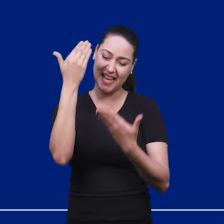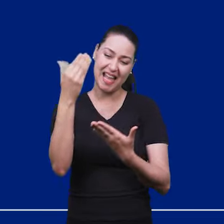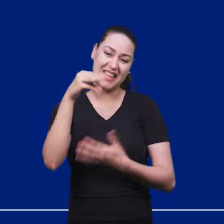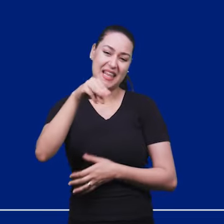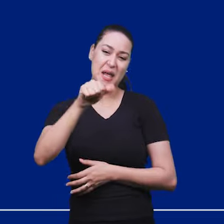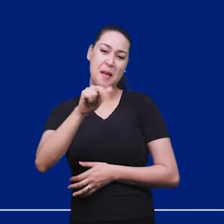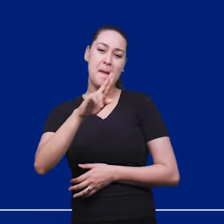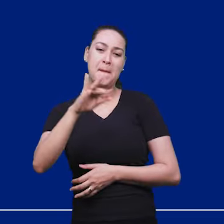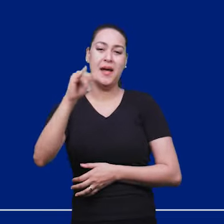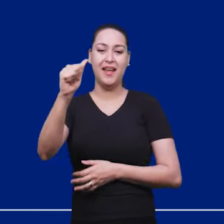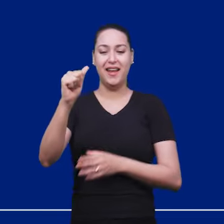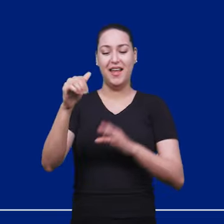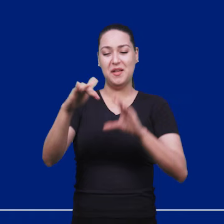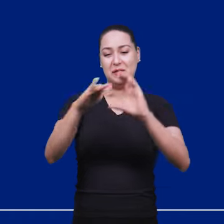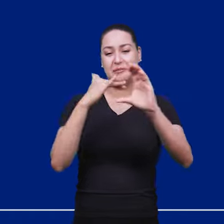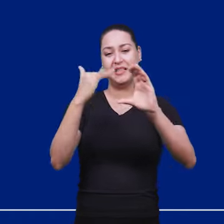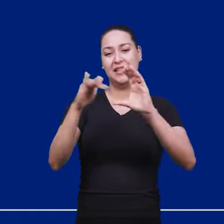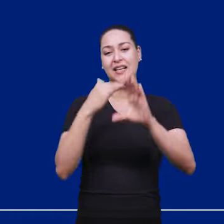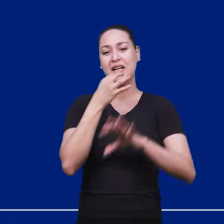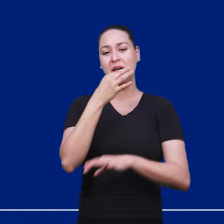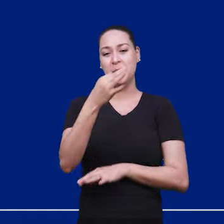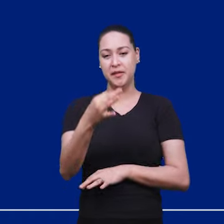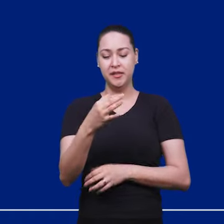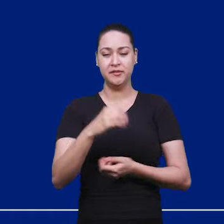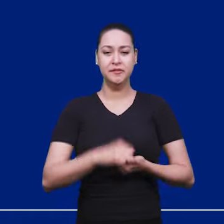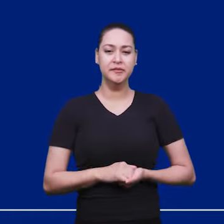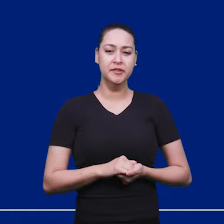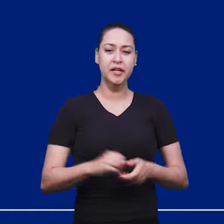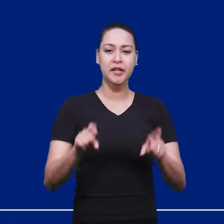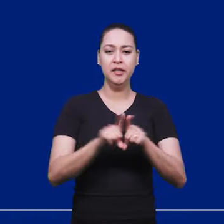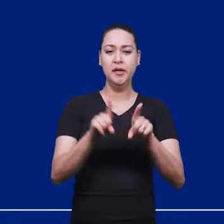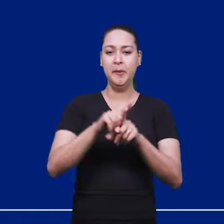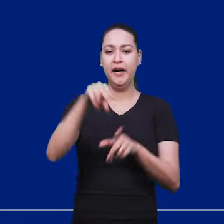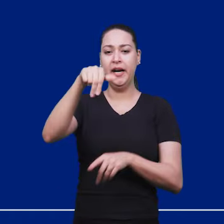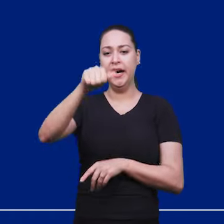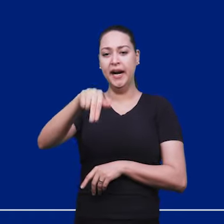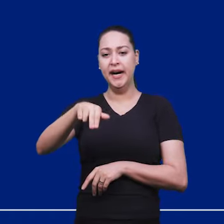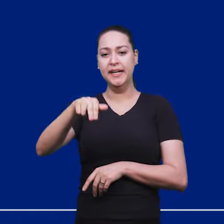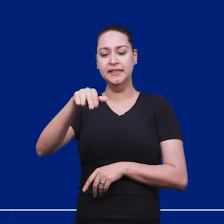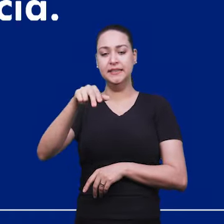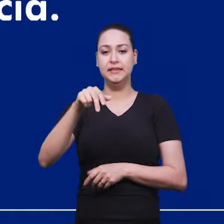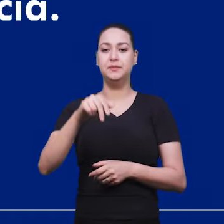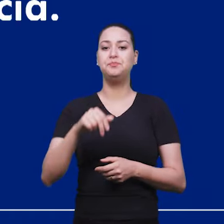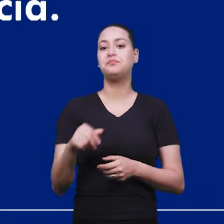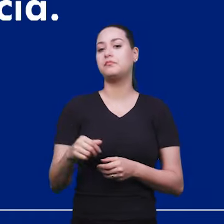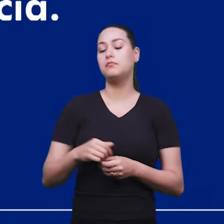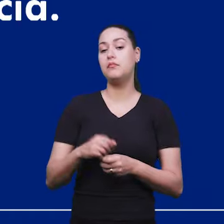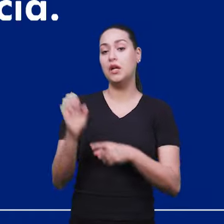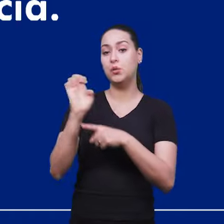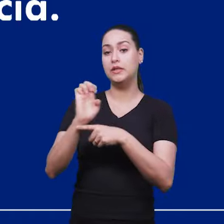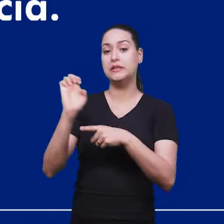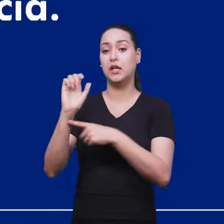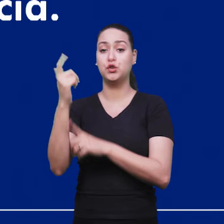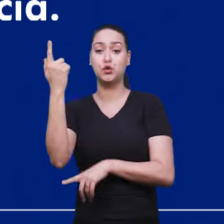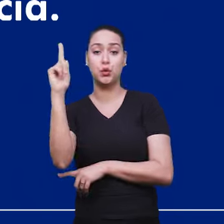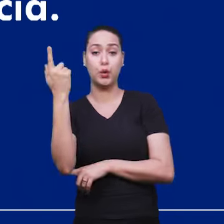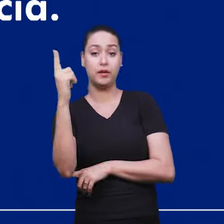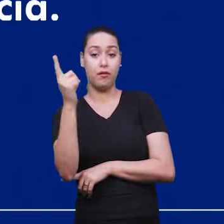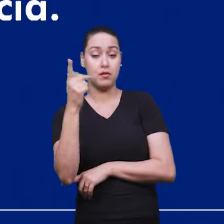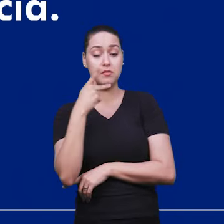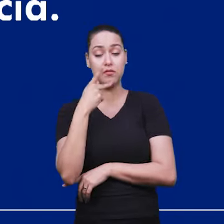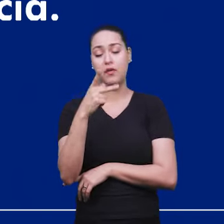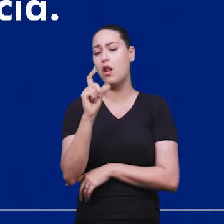né? Obrigado, Maria da Conceição, Glória a Deus. por ter enviado a sua participação. Também Ana Rita Ferreira Lopes, de Cristalina, no